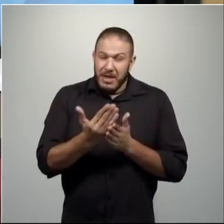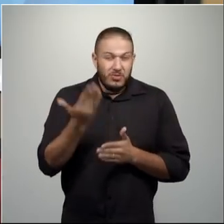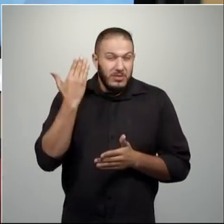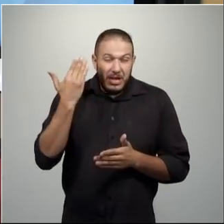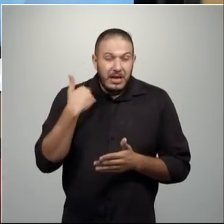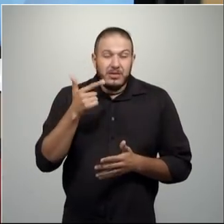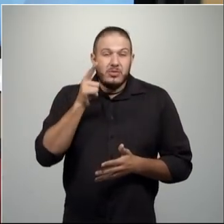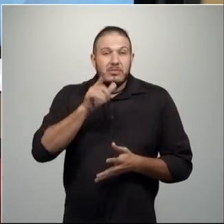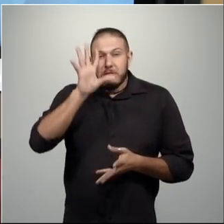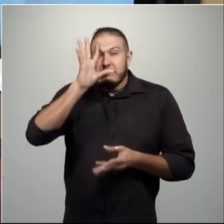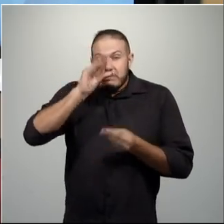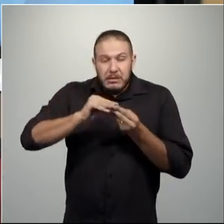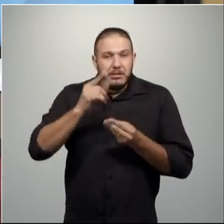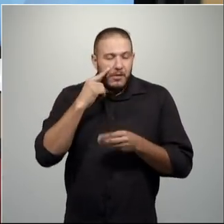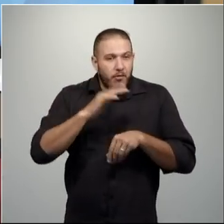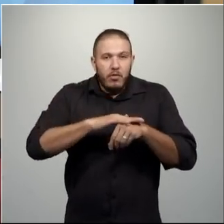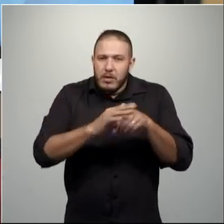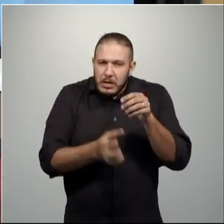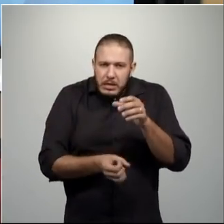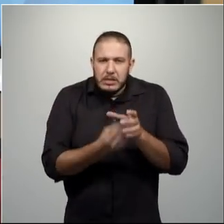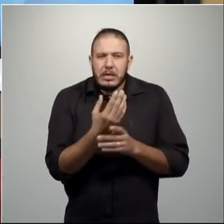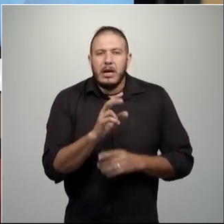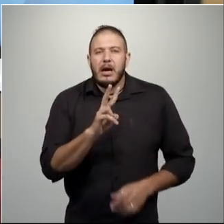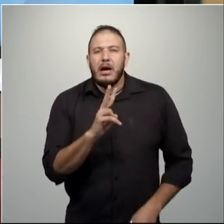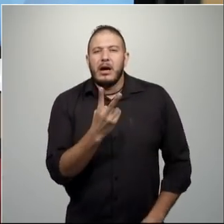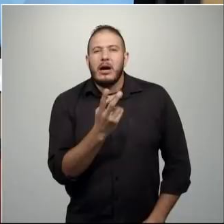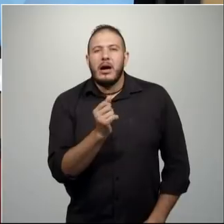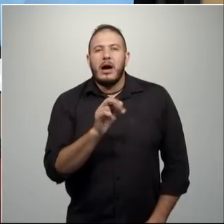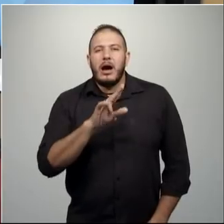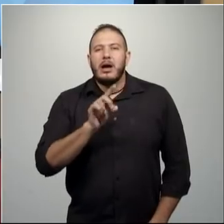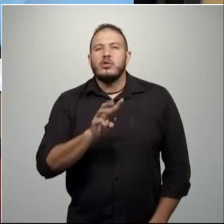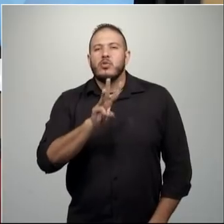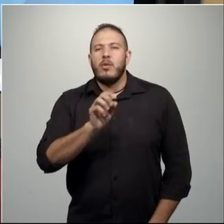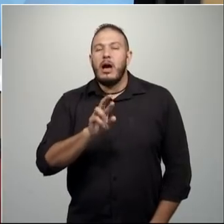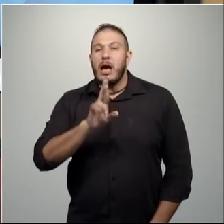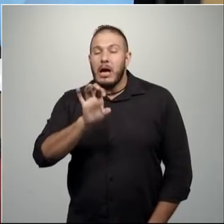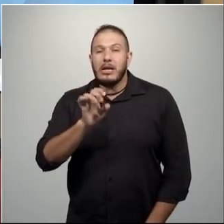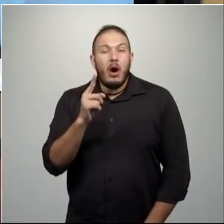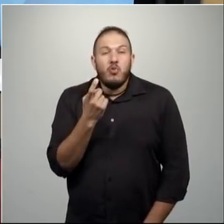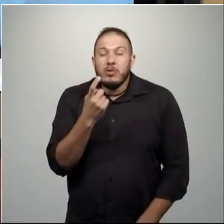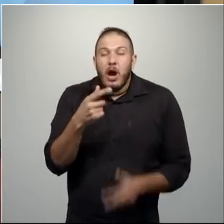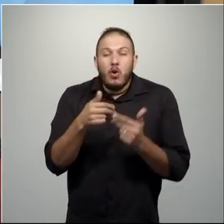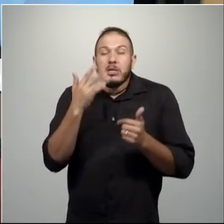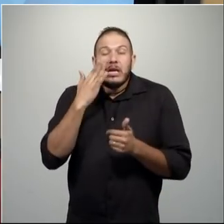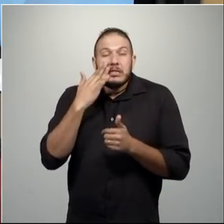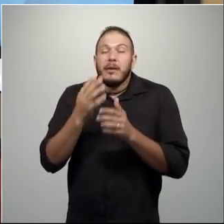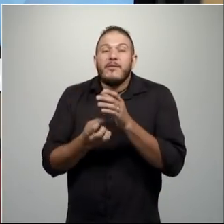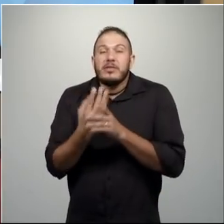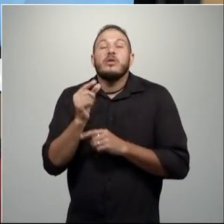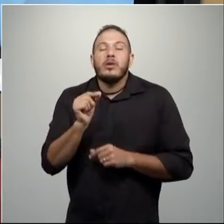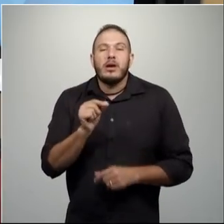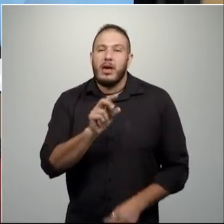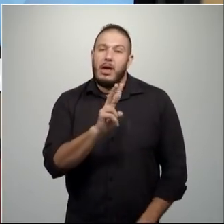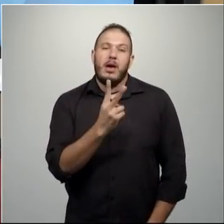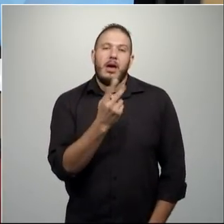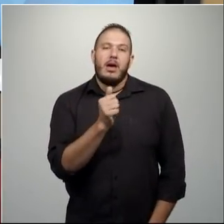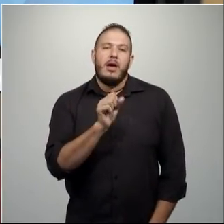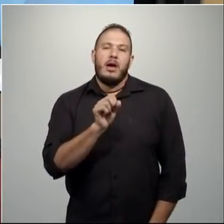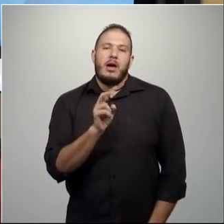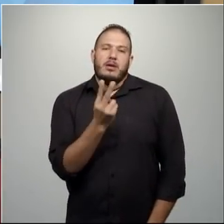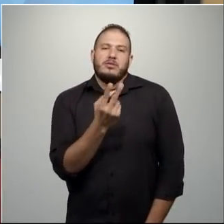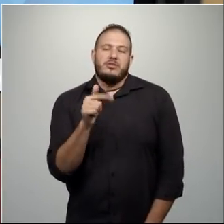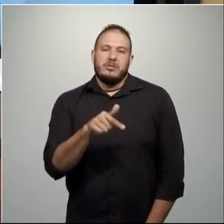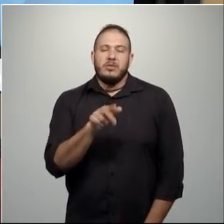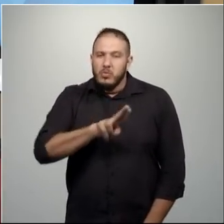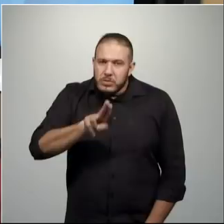eu vou construir um hardware que a única coisa que ele sabe fazer rech aí dá para otimizar mais enfim consumindo menos